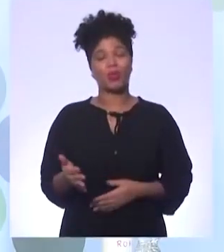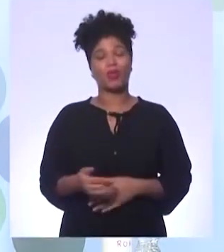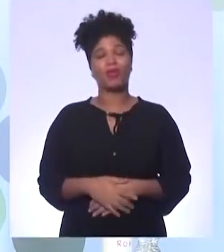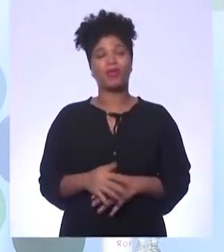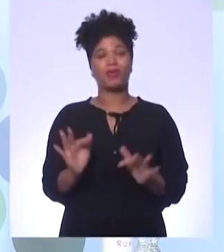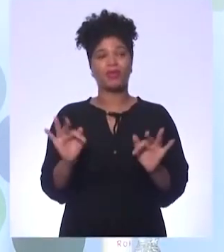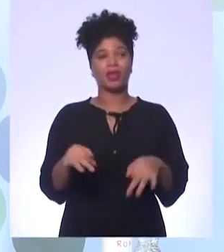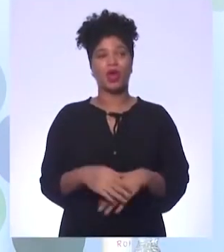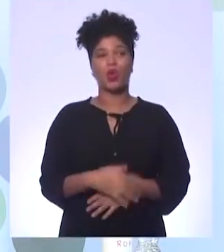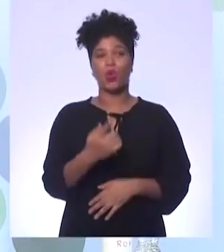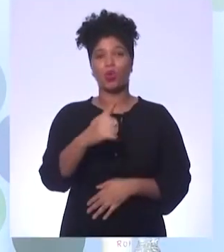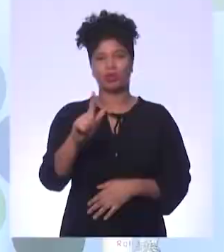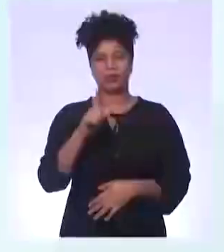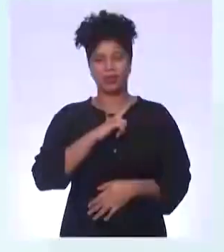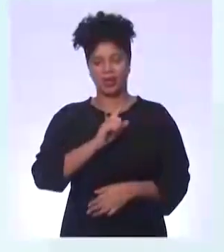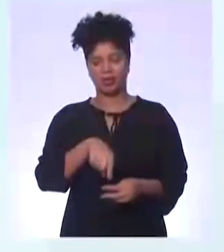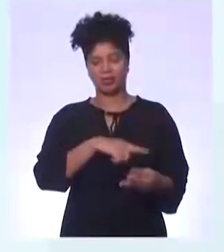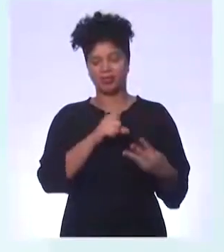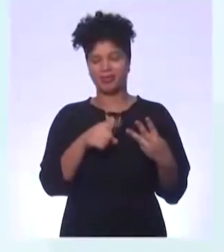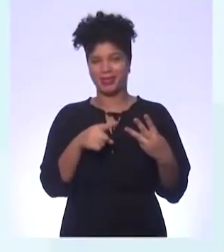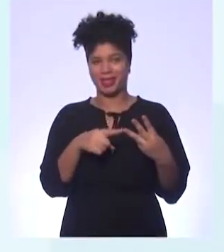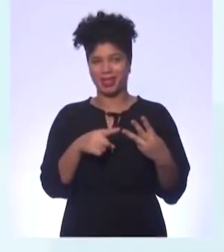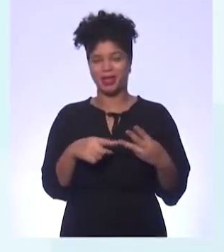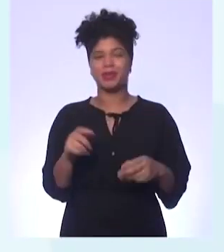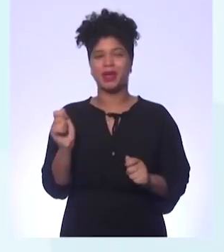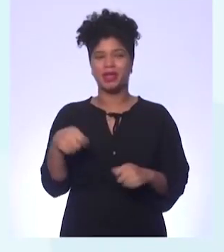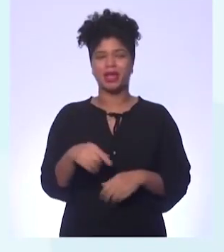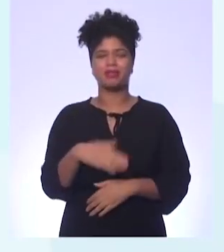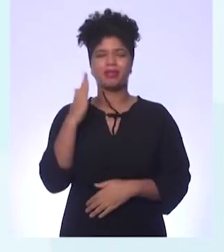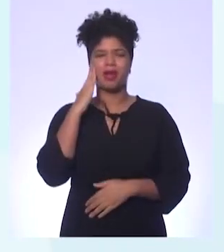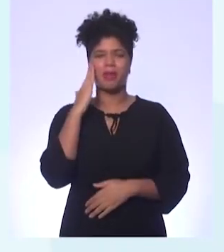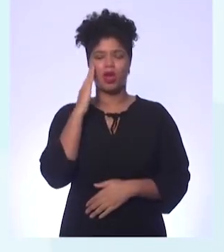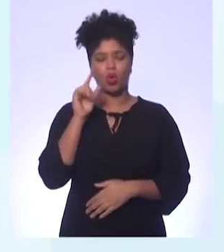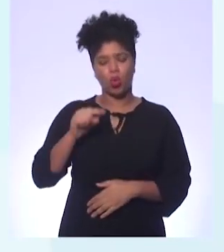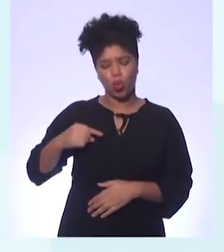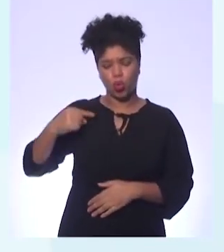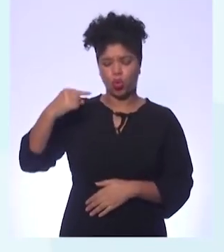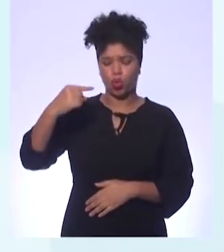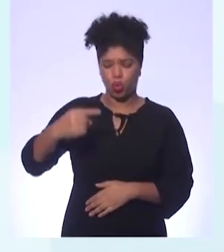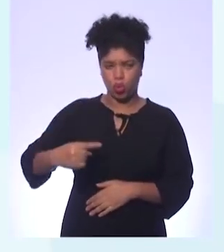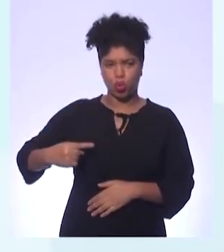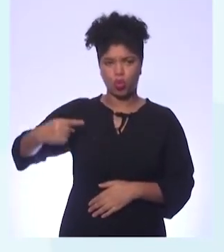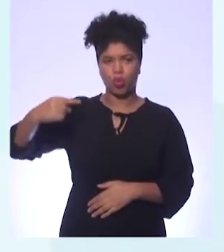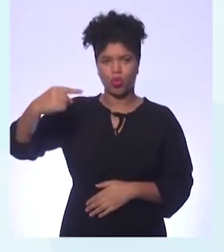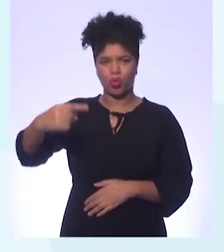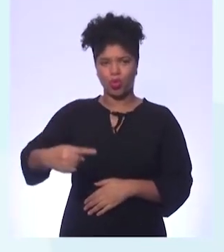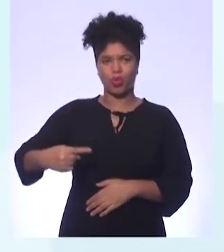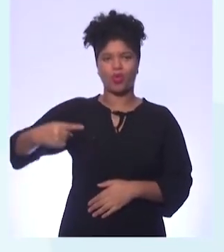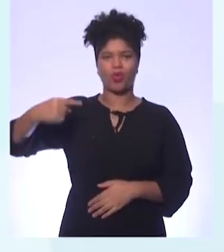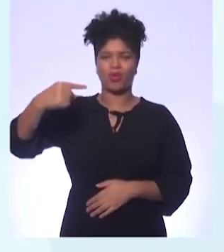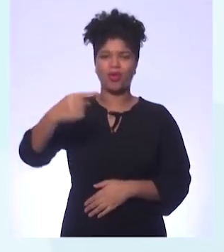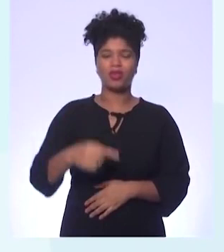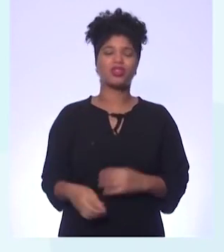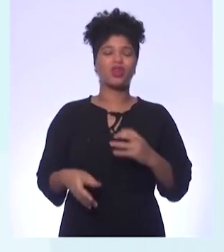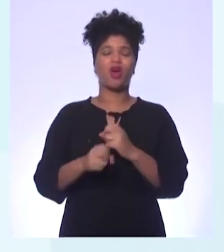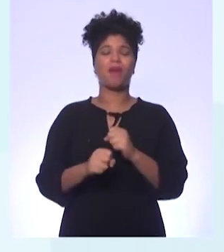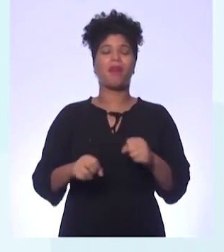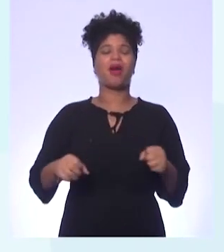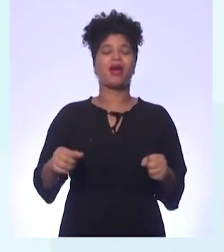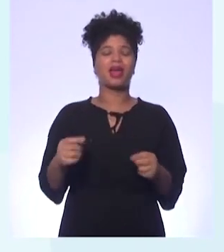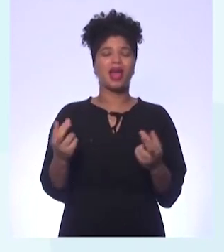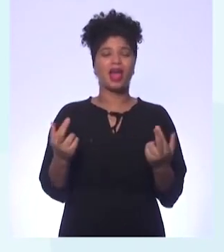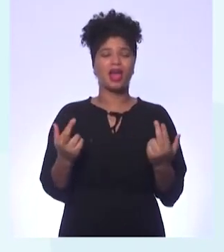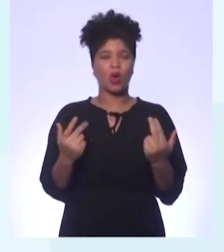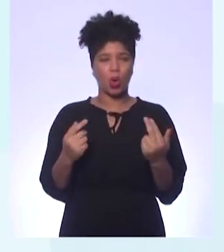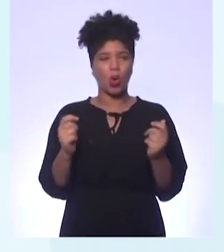vamos para a última parte aí do exercício, ó. Quantas voltas a roda menor precisa dar para equivaler a